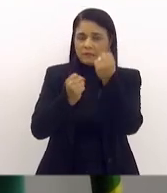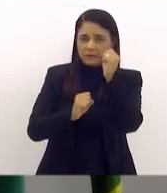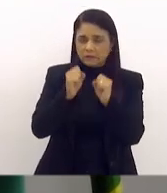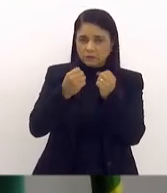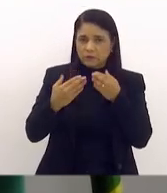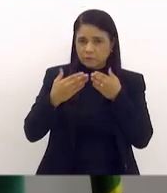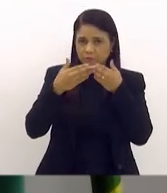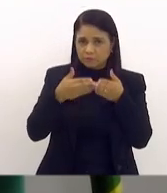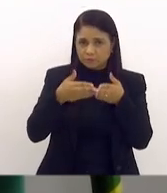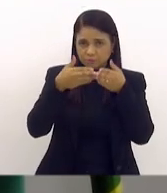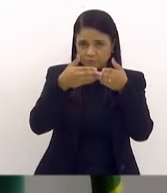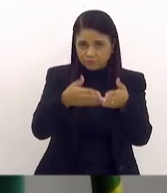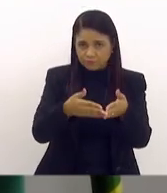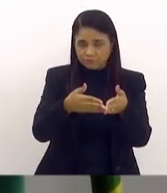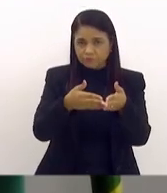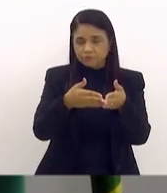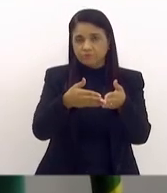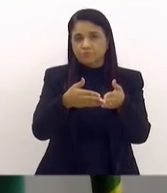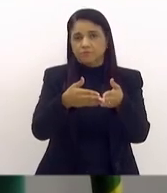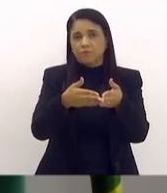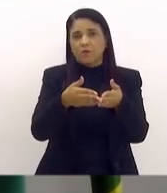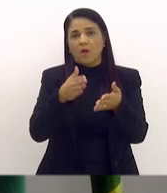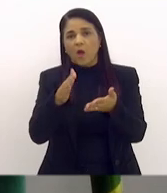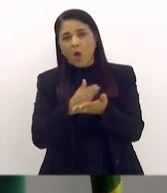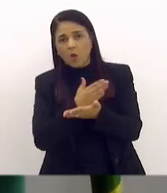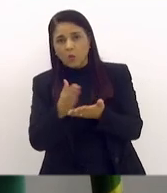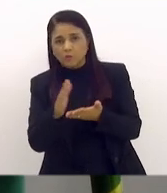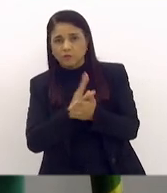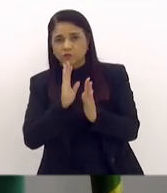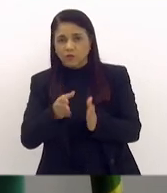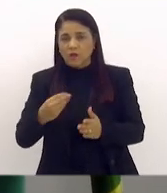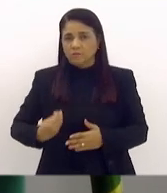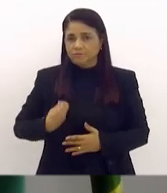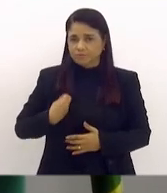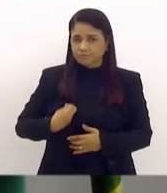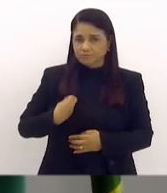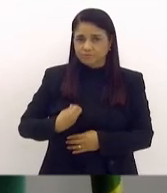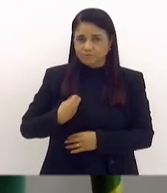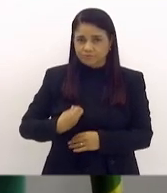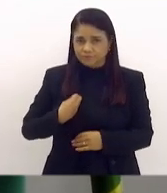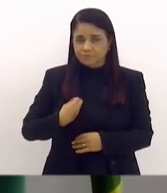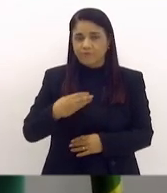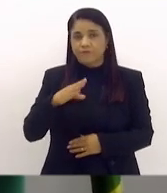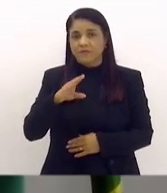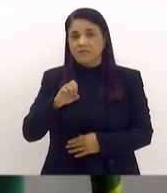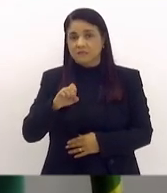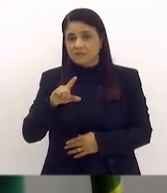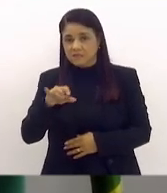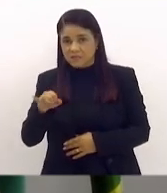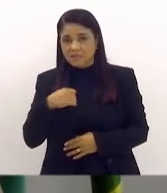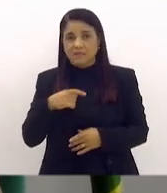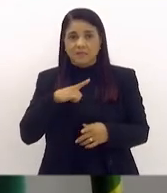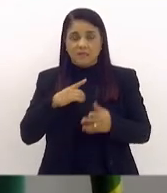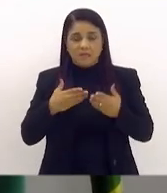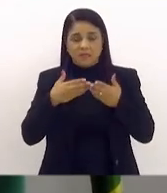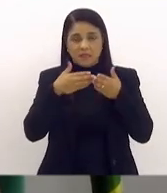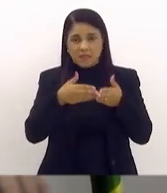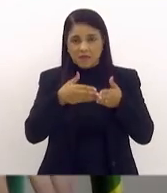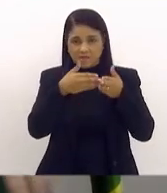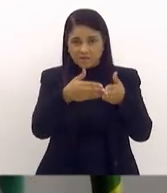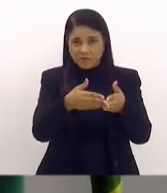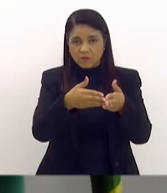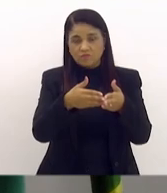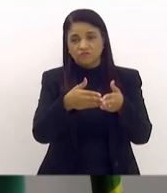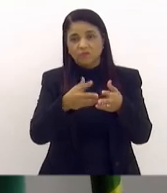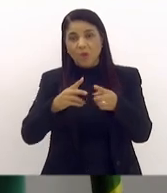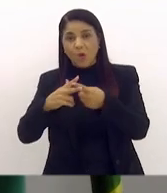naval eu algumas que eu já participei aqui Célia eh nós temos navios que saem daqui para fazer manutenção